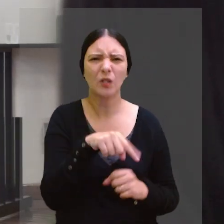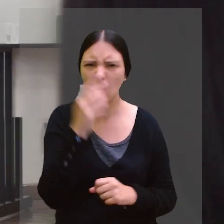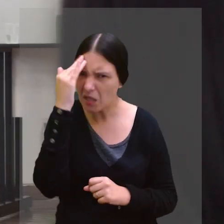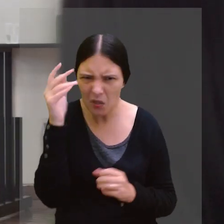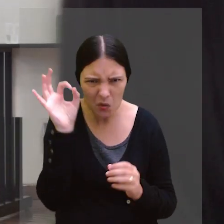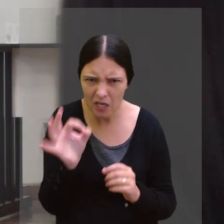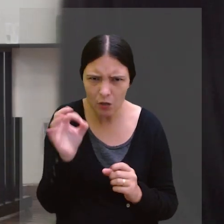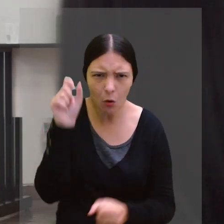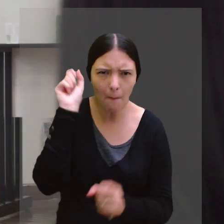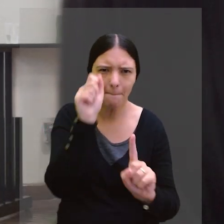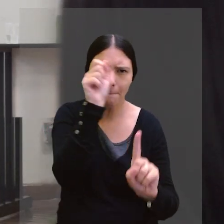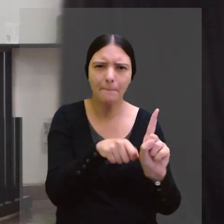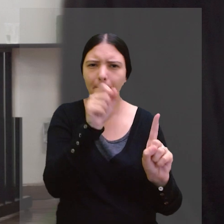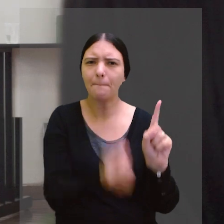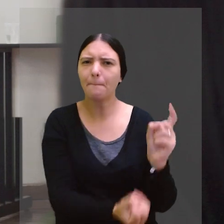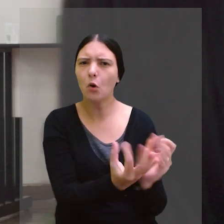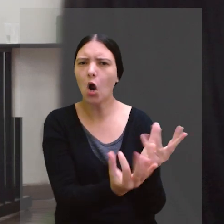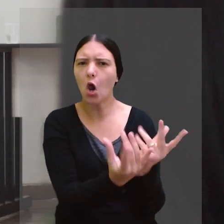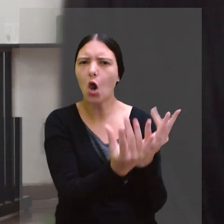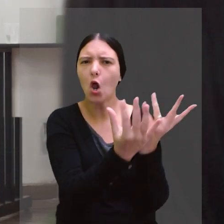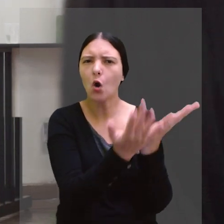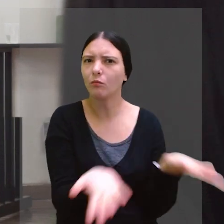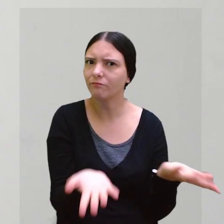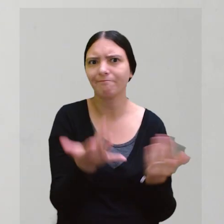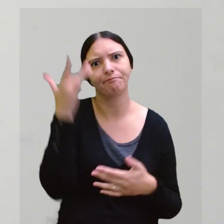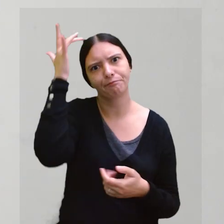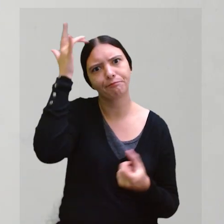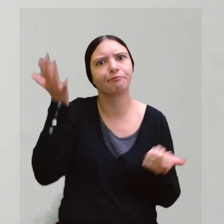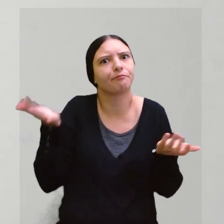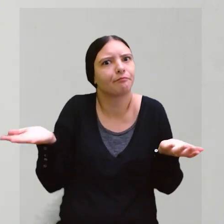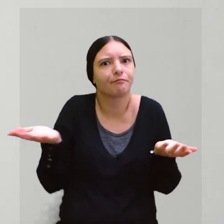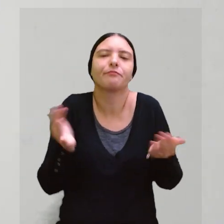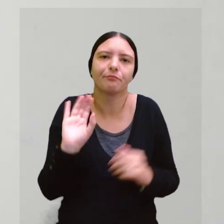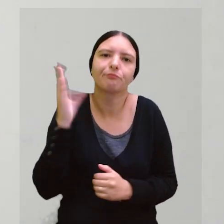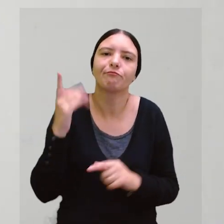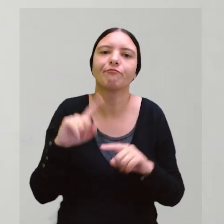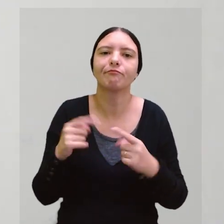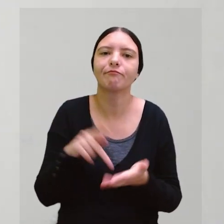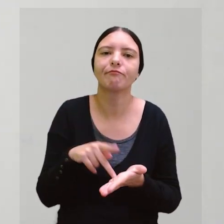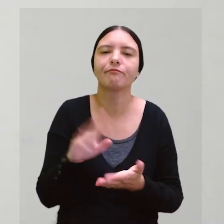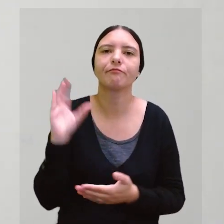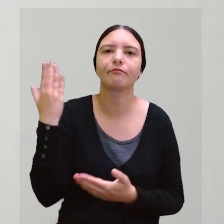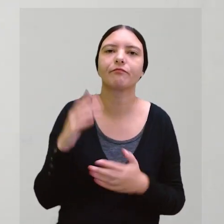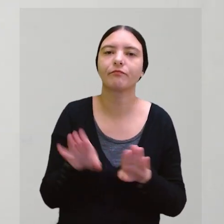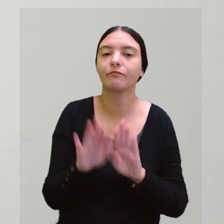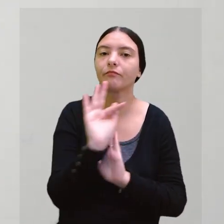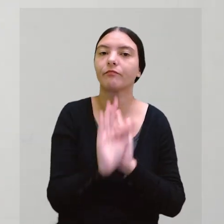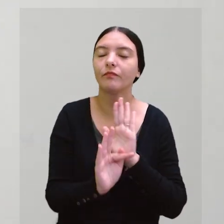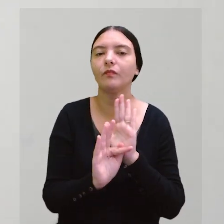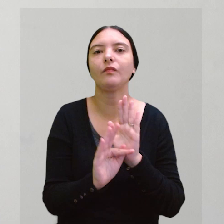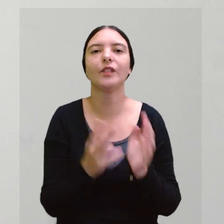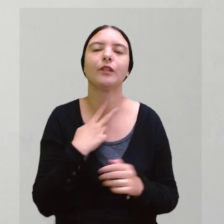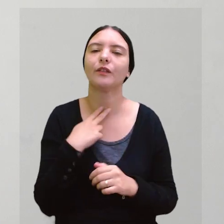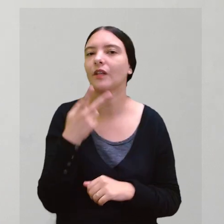é completamente absurdo pensar que isso pudesse acontecer, não é verdade? Mas pensa que o texto também, eu